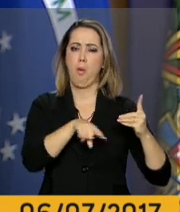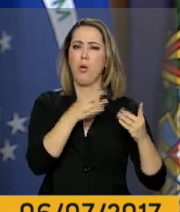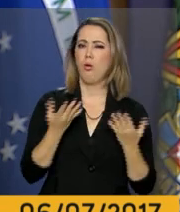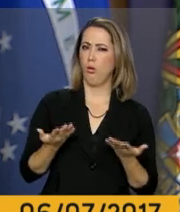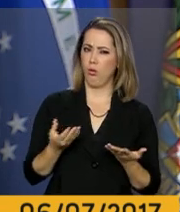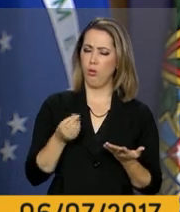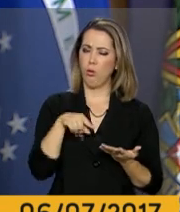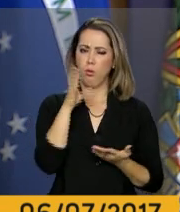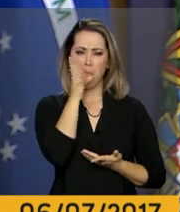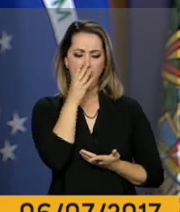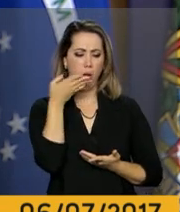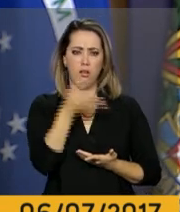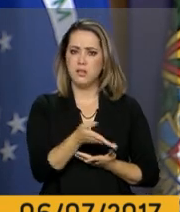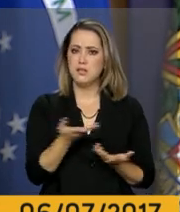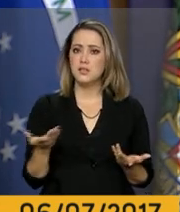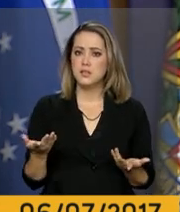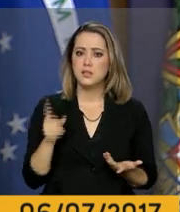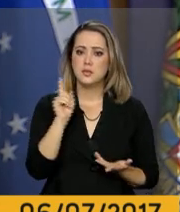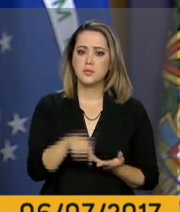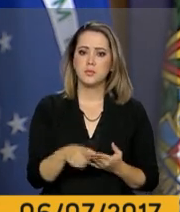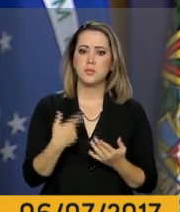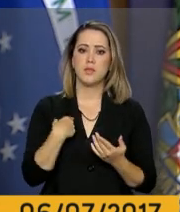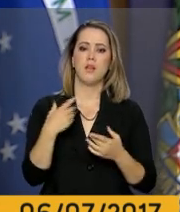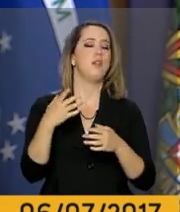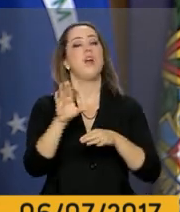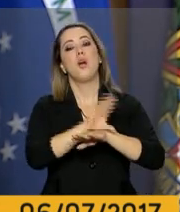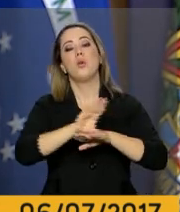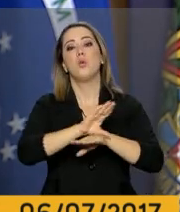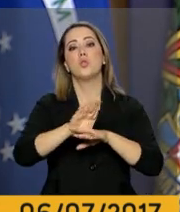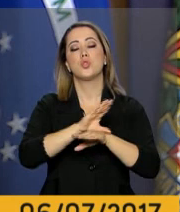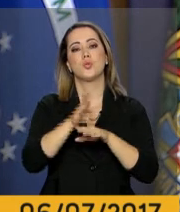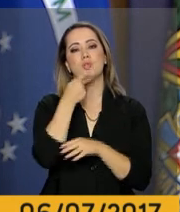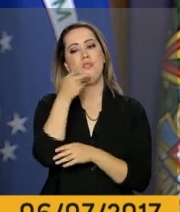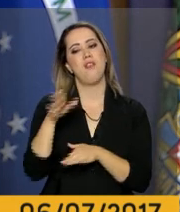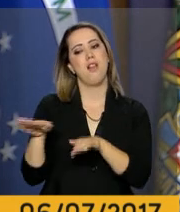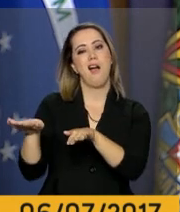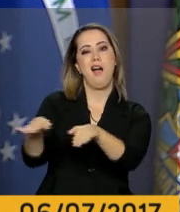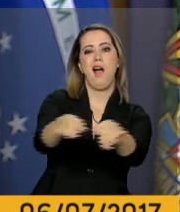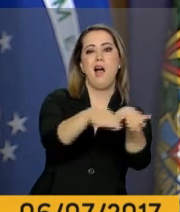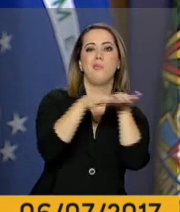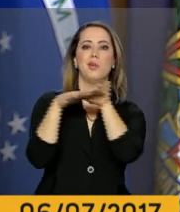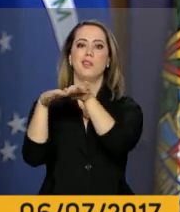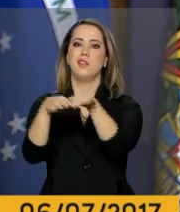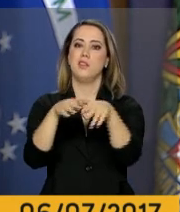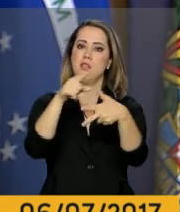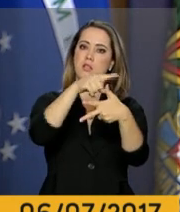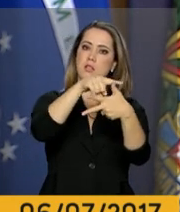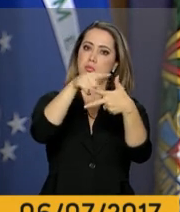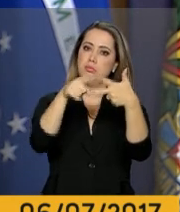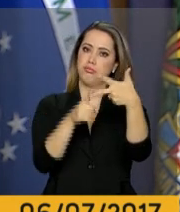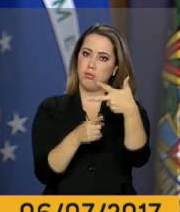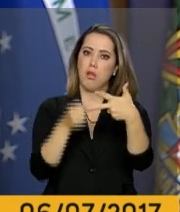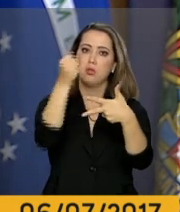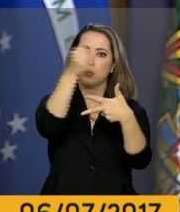interessante sem embargo da constituição determinar a harmonia entre os poderes o que mais se